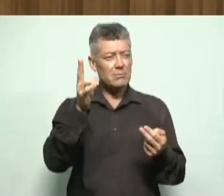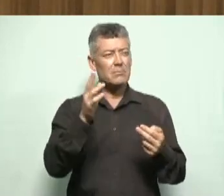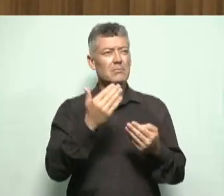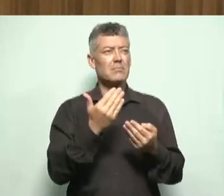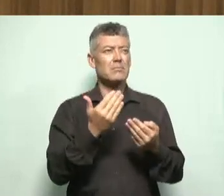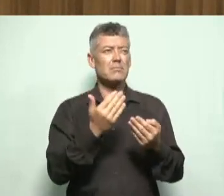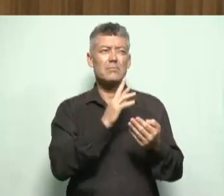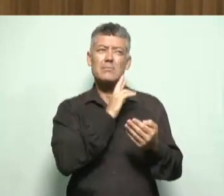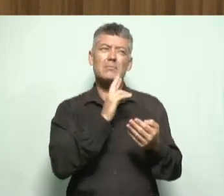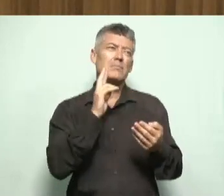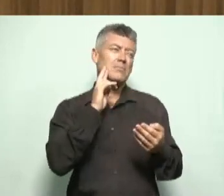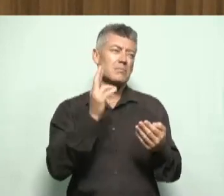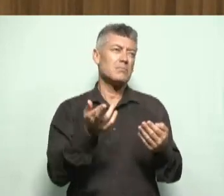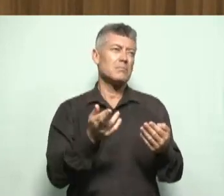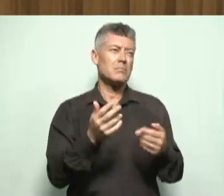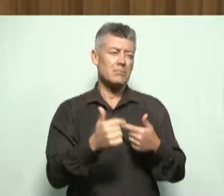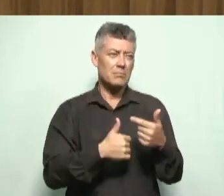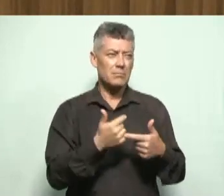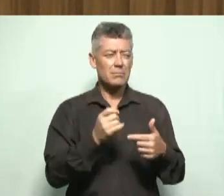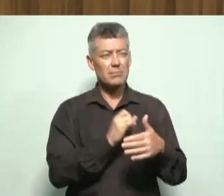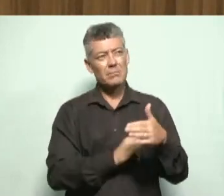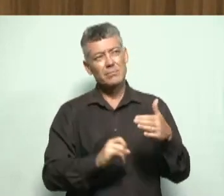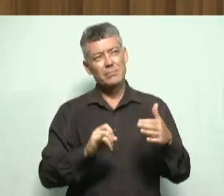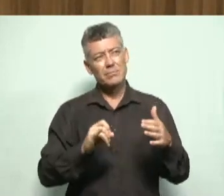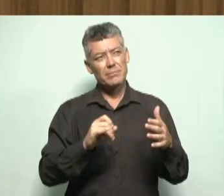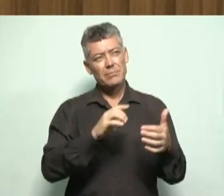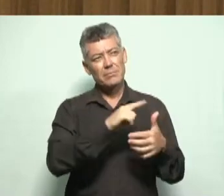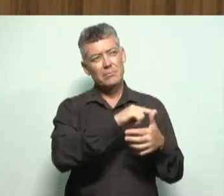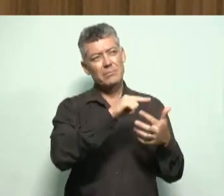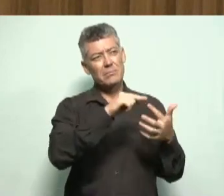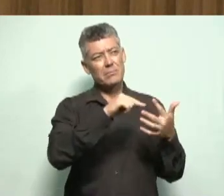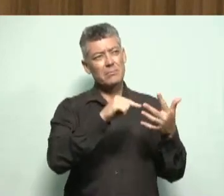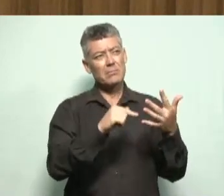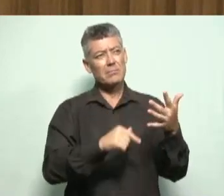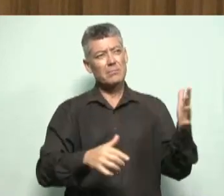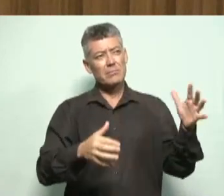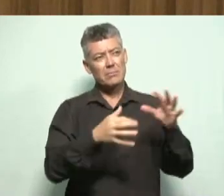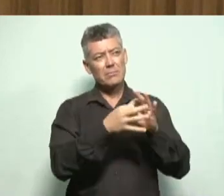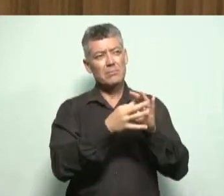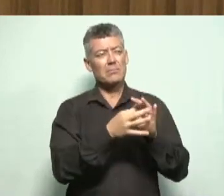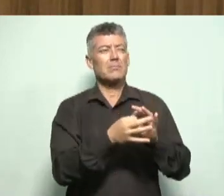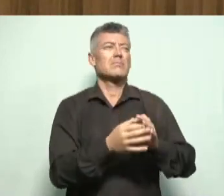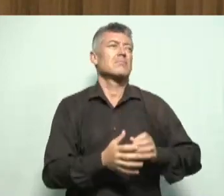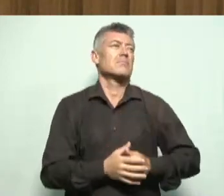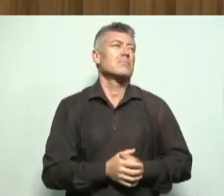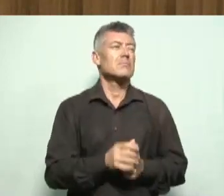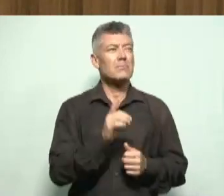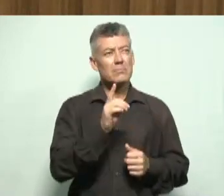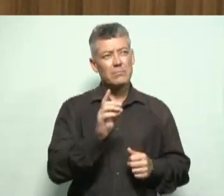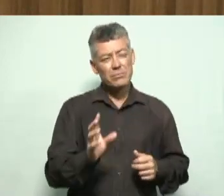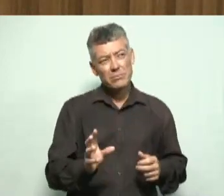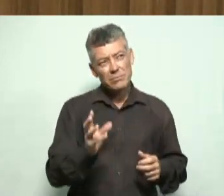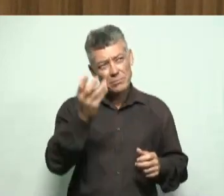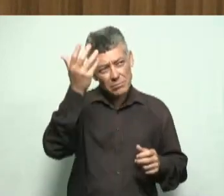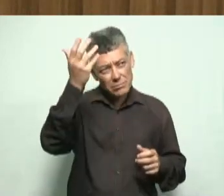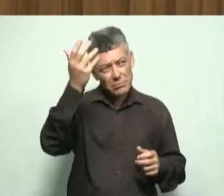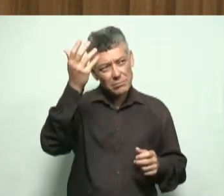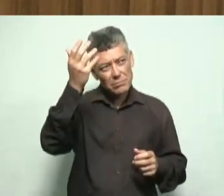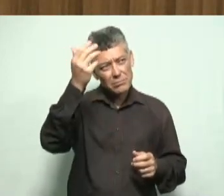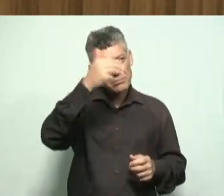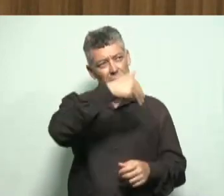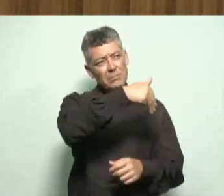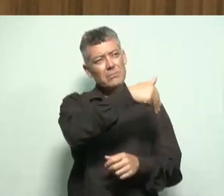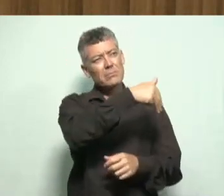trabalhador informal, todo mundo envolvido numa cadeia que gera emprego e renda. Então, o show de Madonna, hora nenhuma